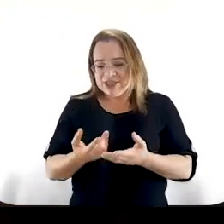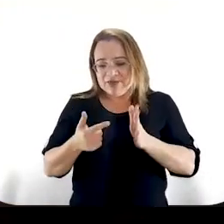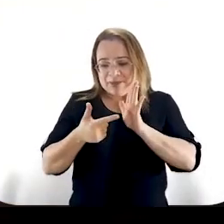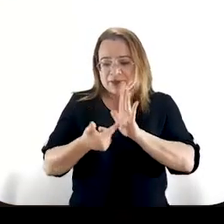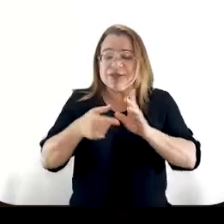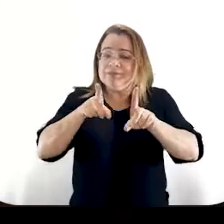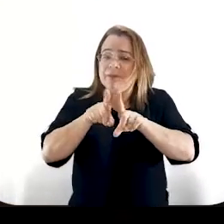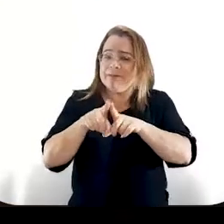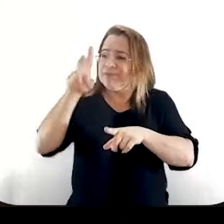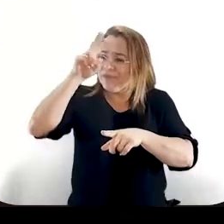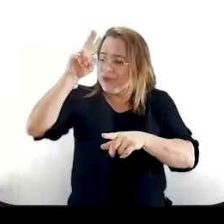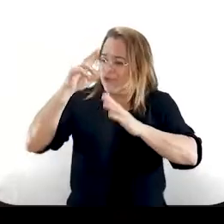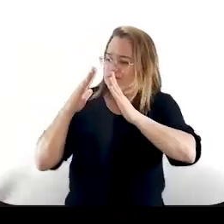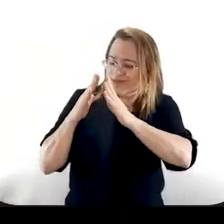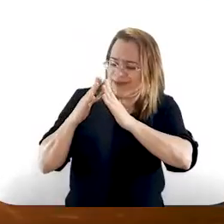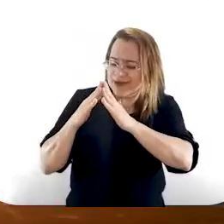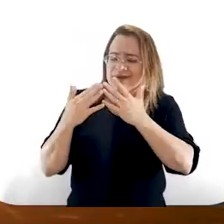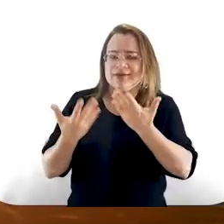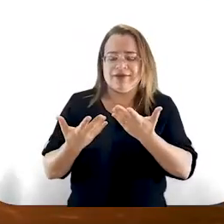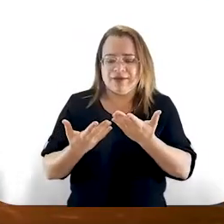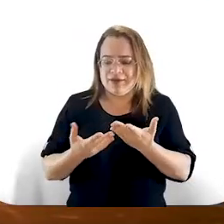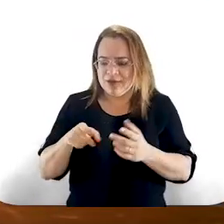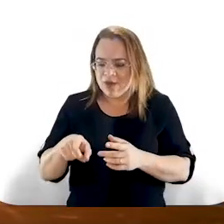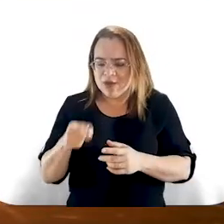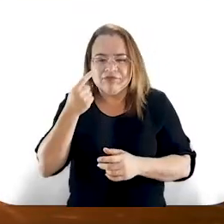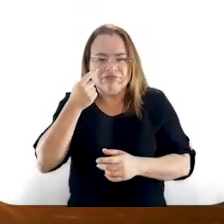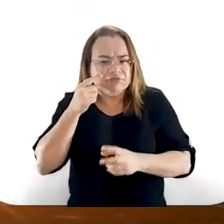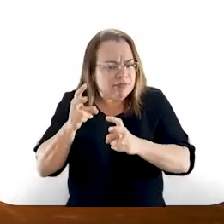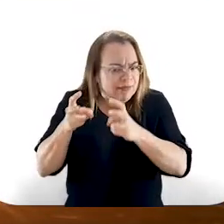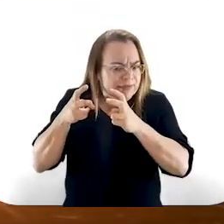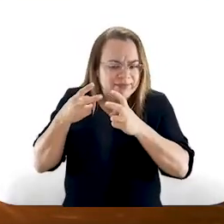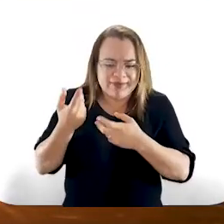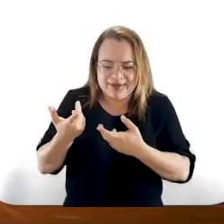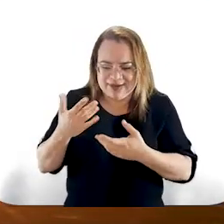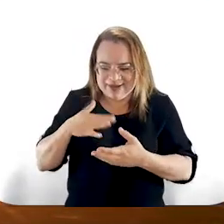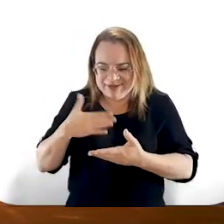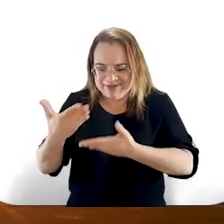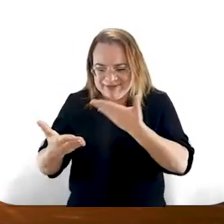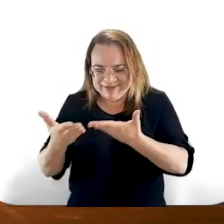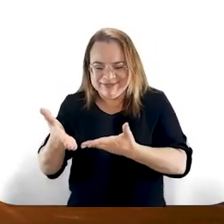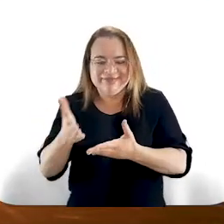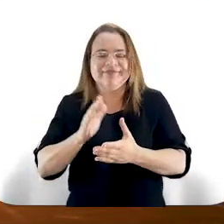também histórias de casa. Olha só, nosso traca-traca